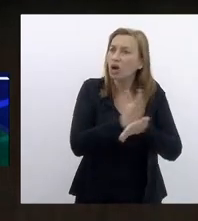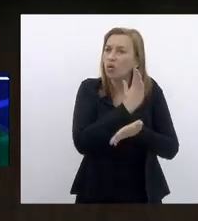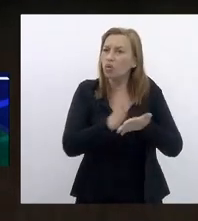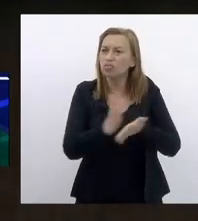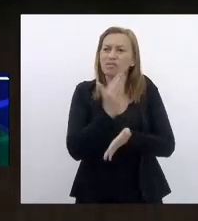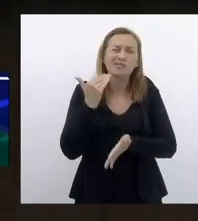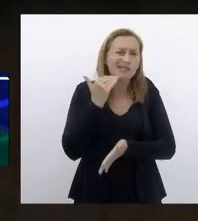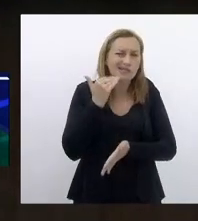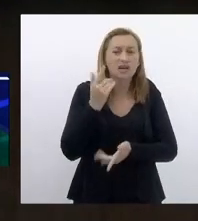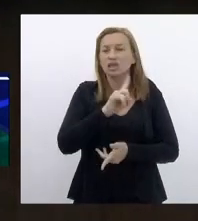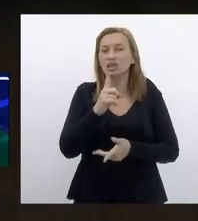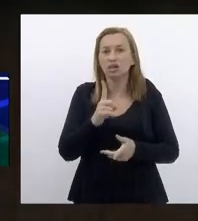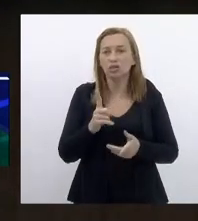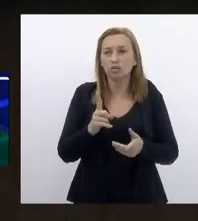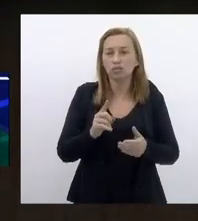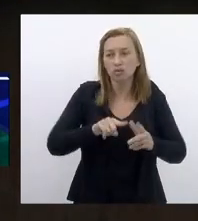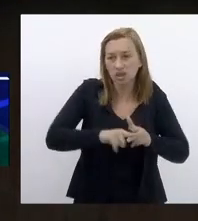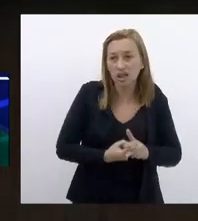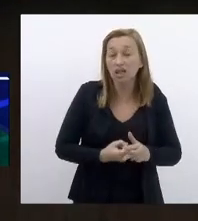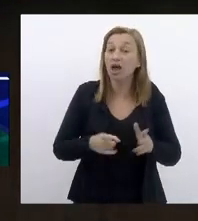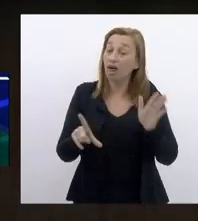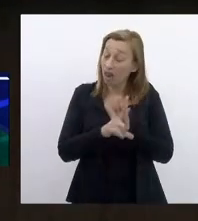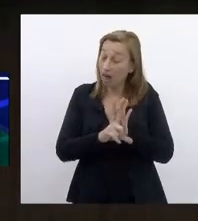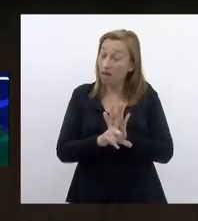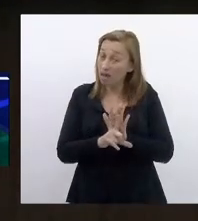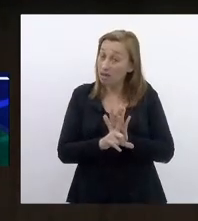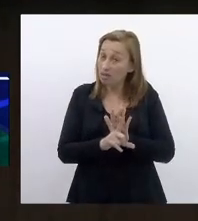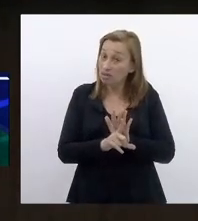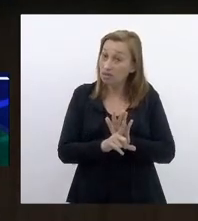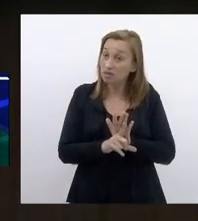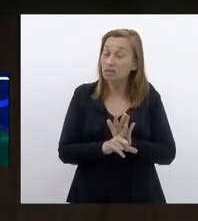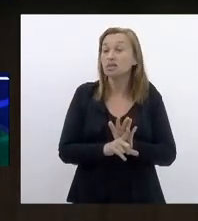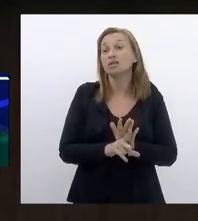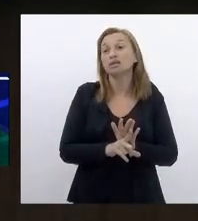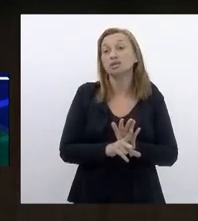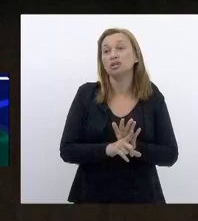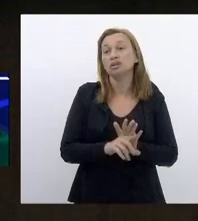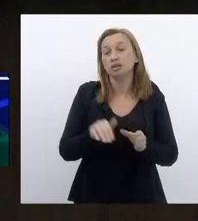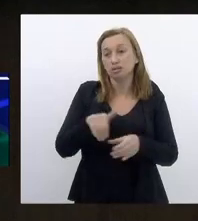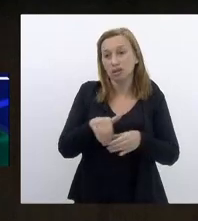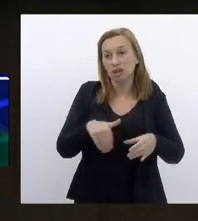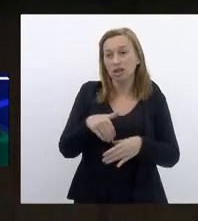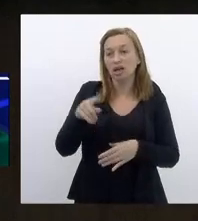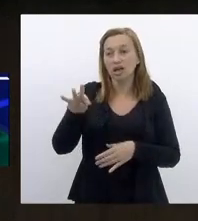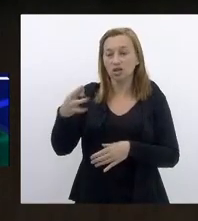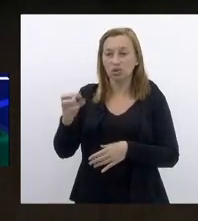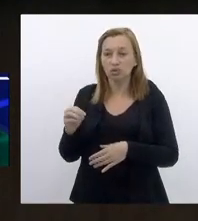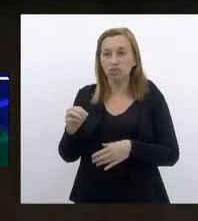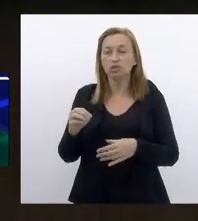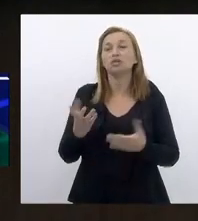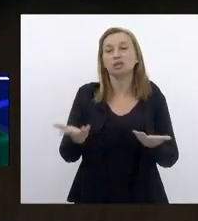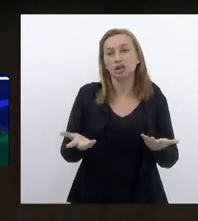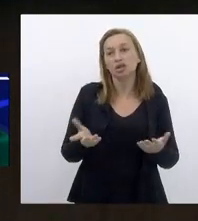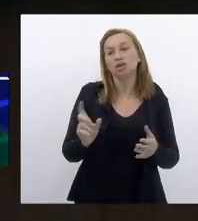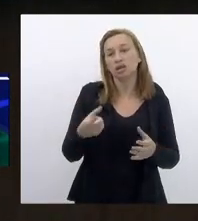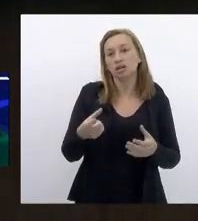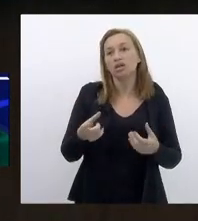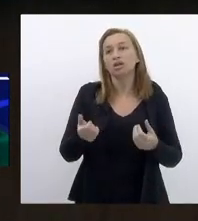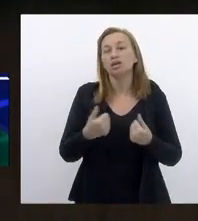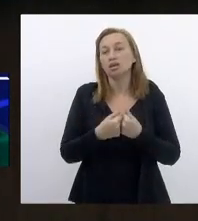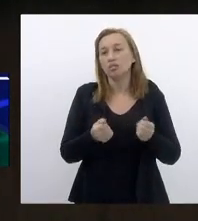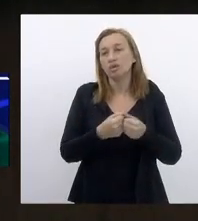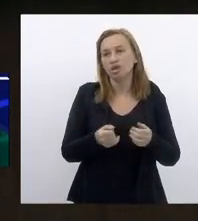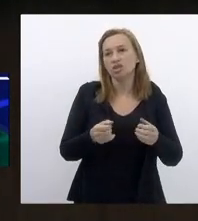deficiências que até hoje não foram enfrentadas. É lei que a bilhetagem eletrônica tem que ser autônoma às empresas de ônibus. Essa lei ainda não saiu do